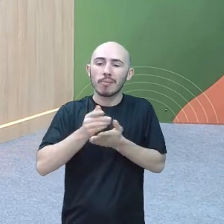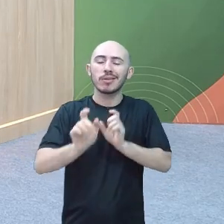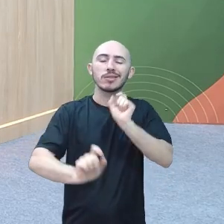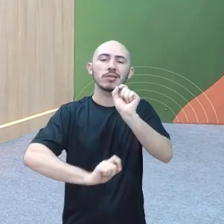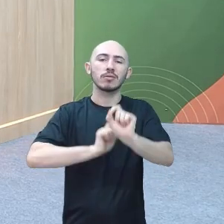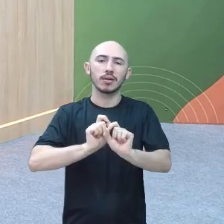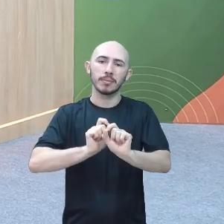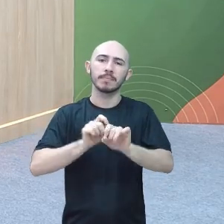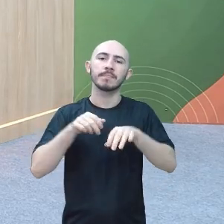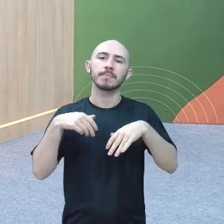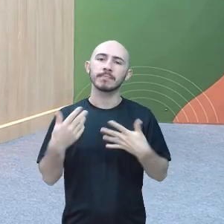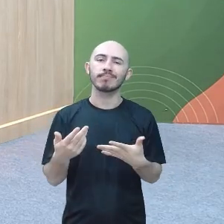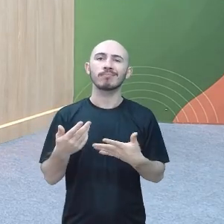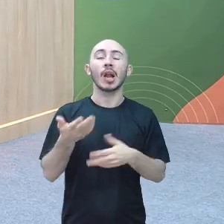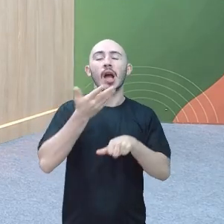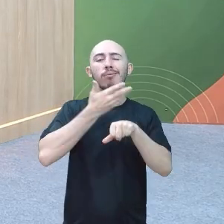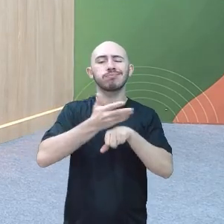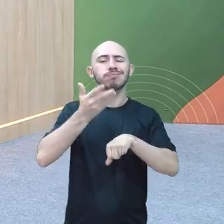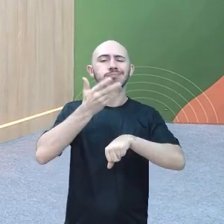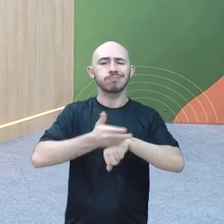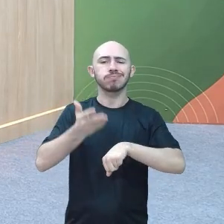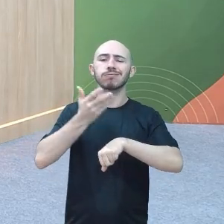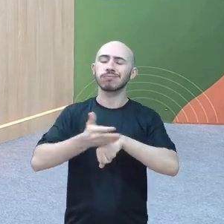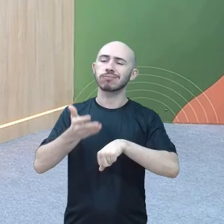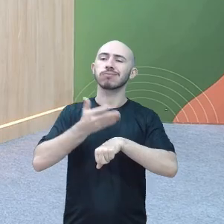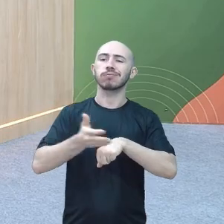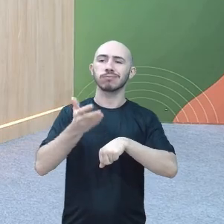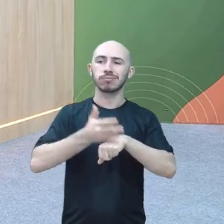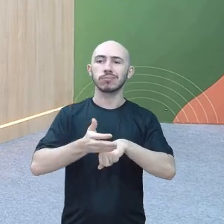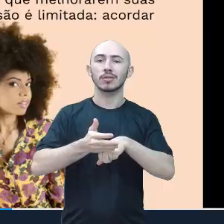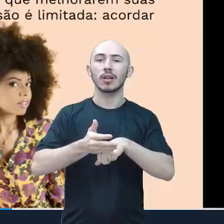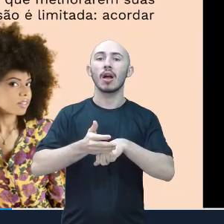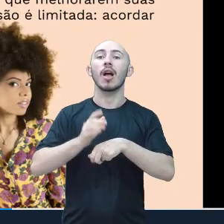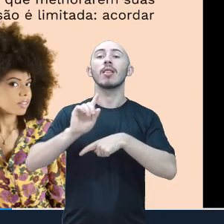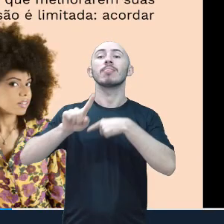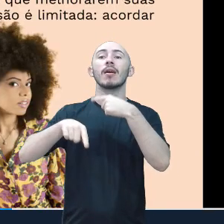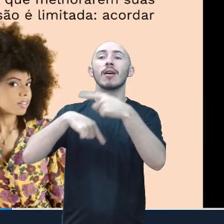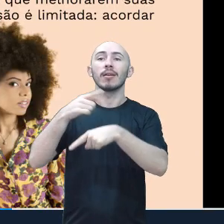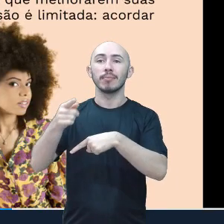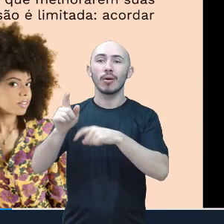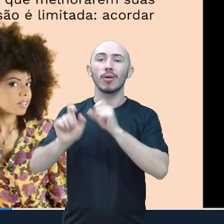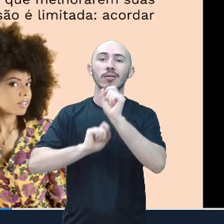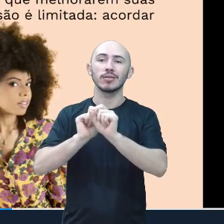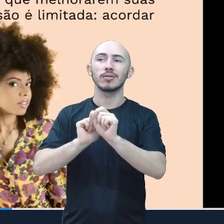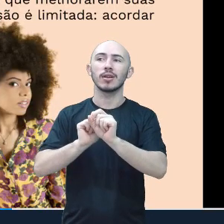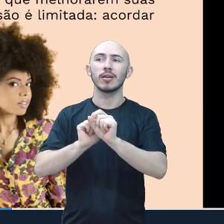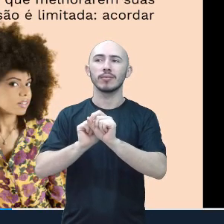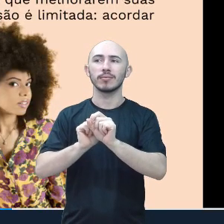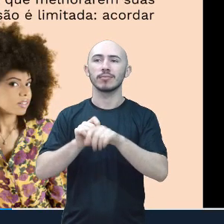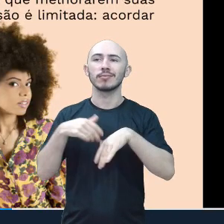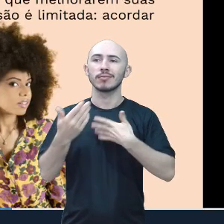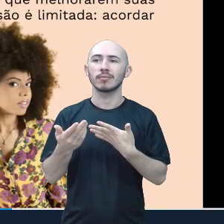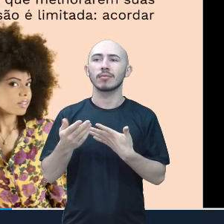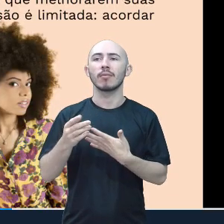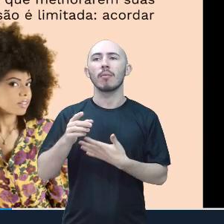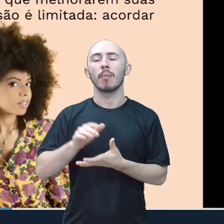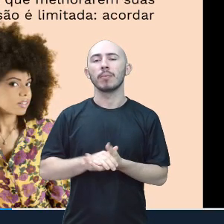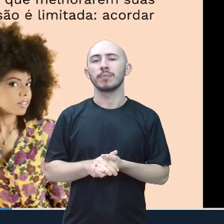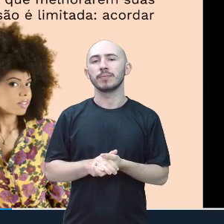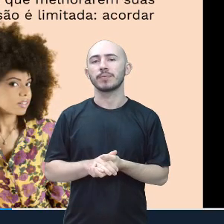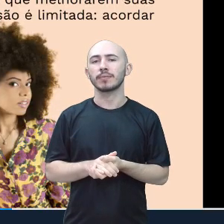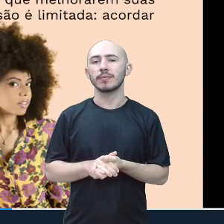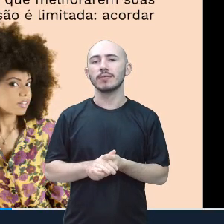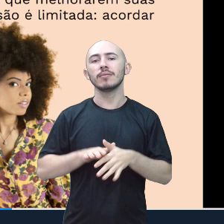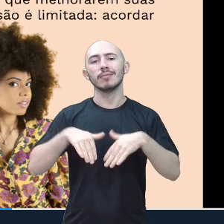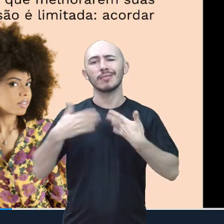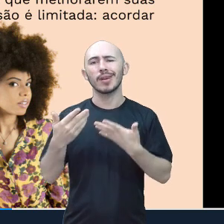vão começar a treinar para você debutar. O que é debutar? Debutar é quando você